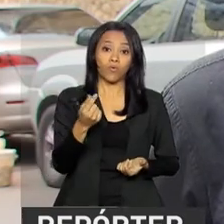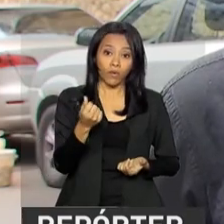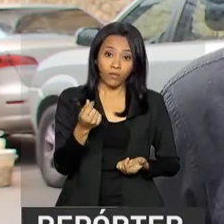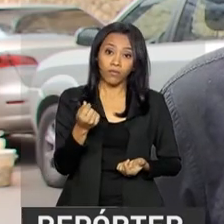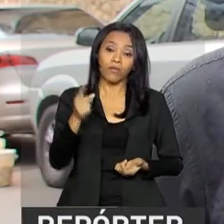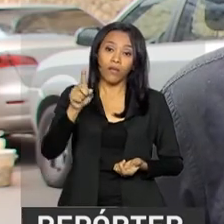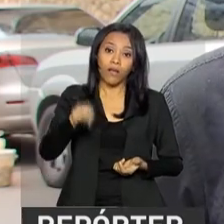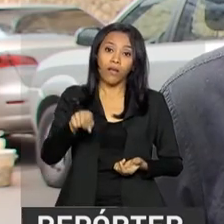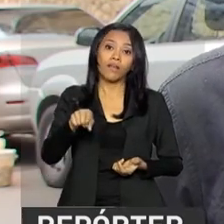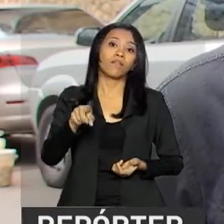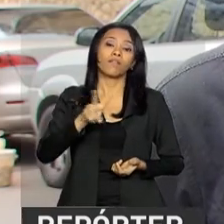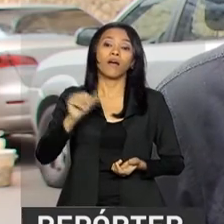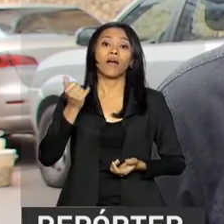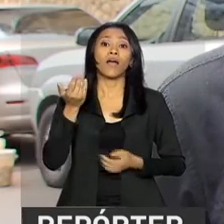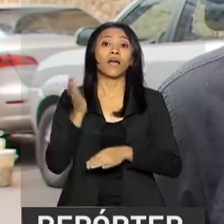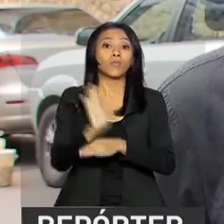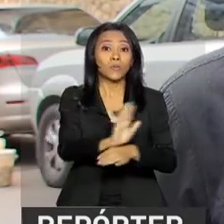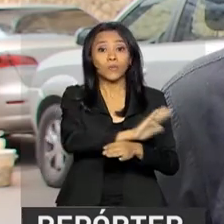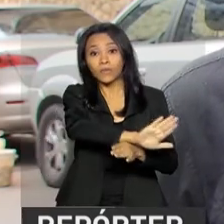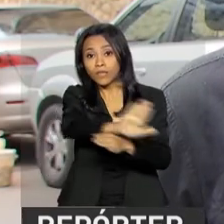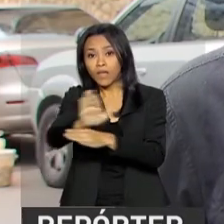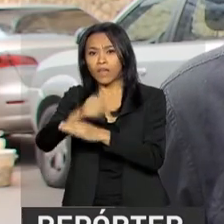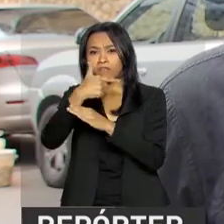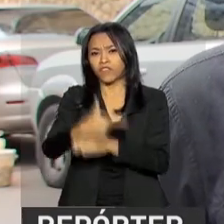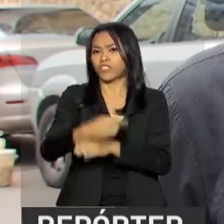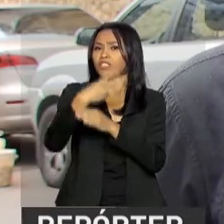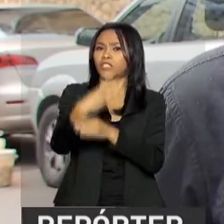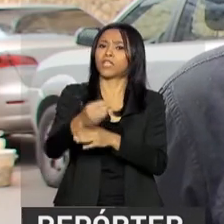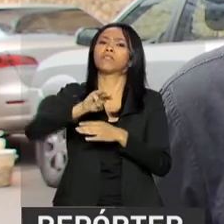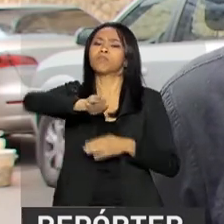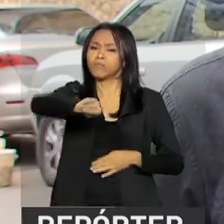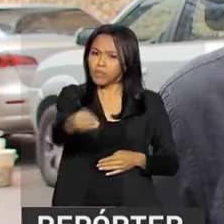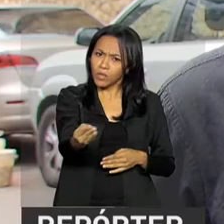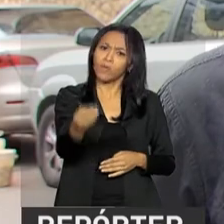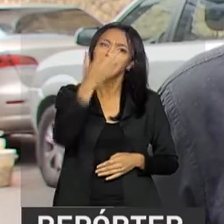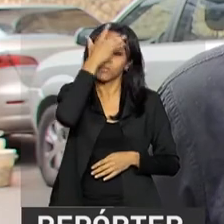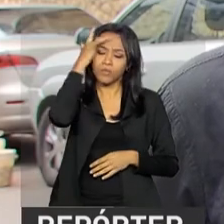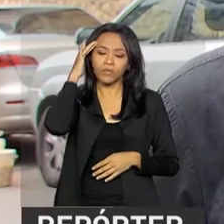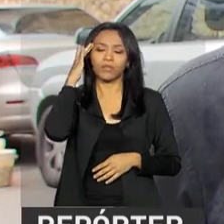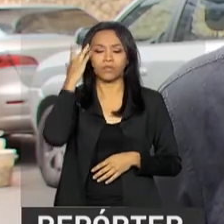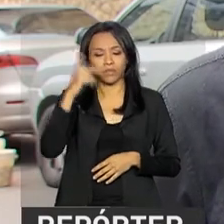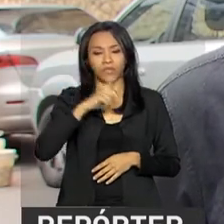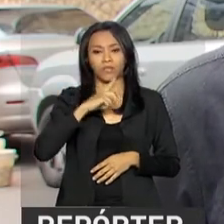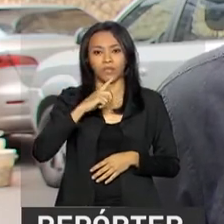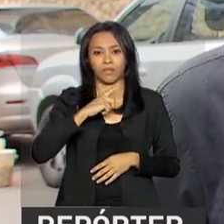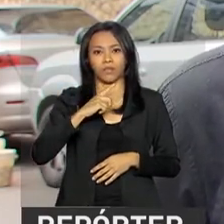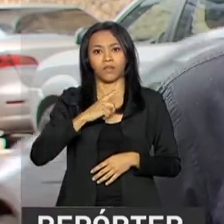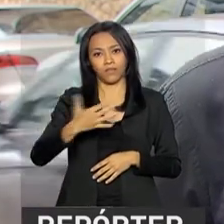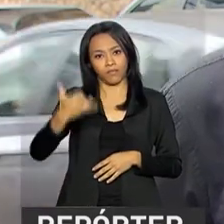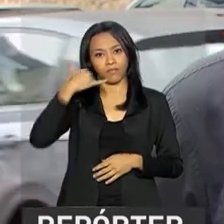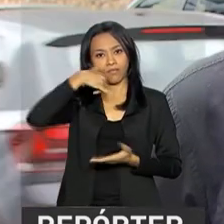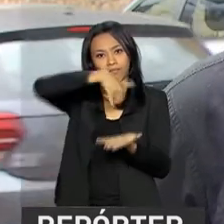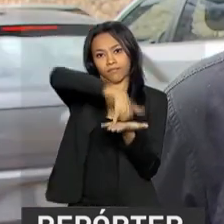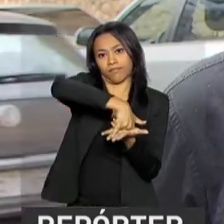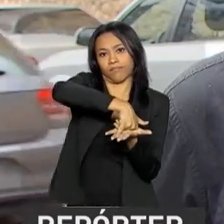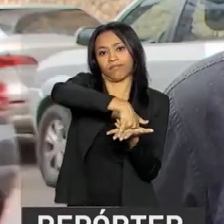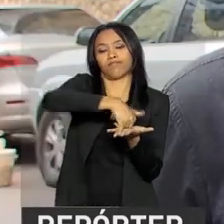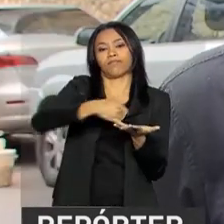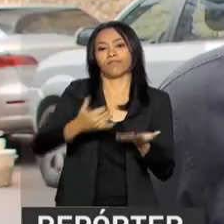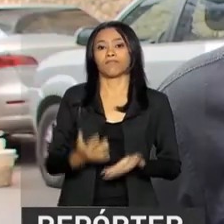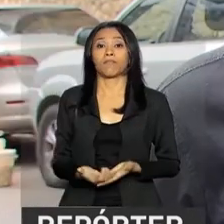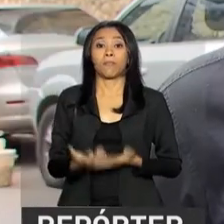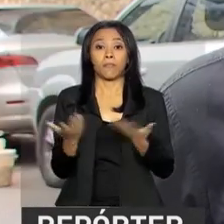das tarifas vai beneficiar cerca de 23 milhões de assinantes das concessionárias de telefonia